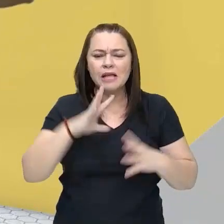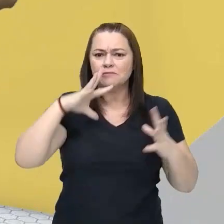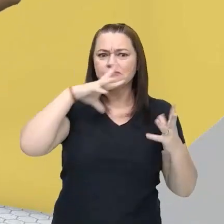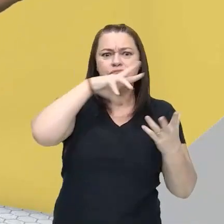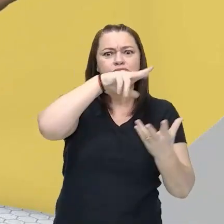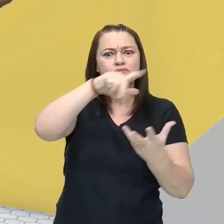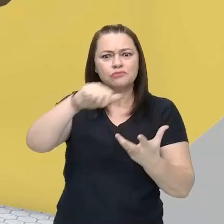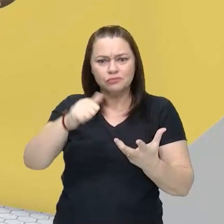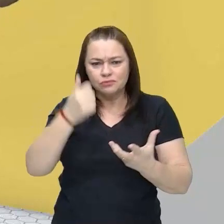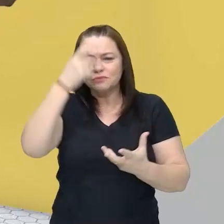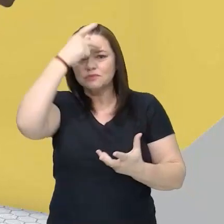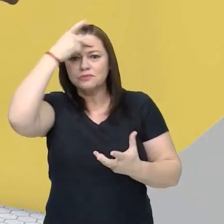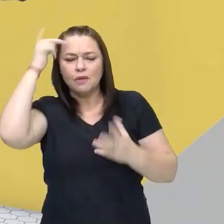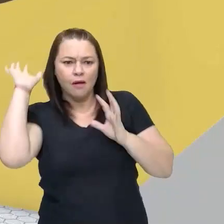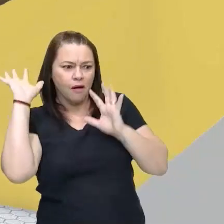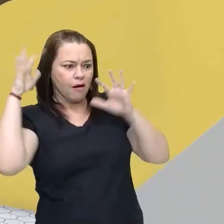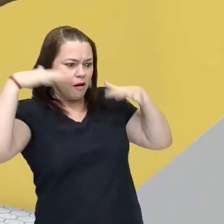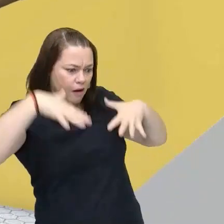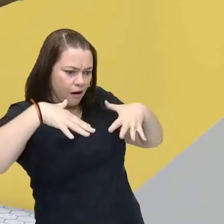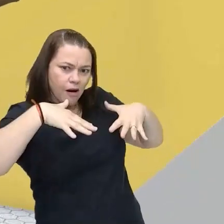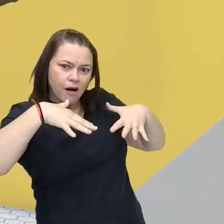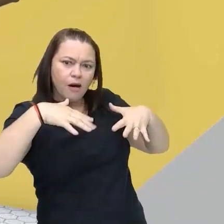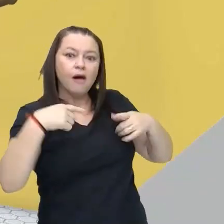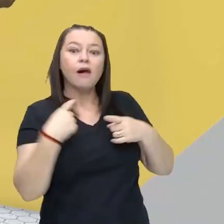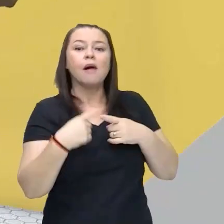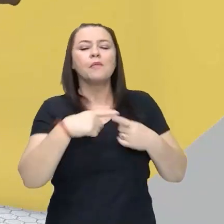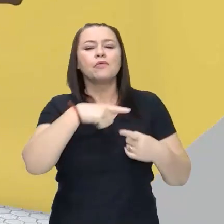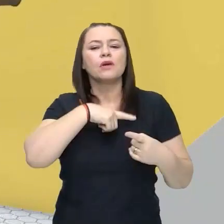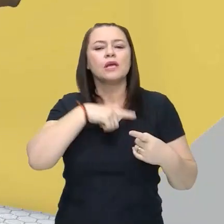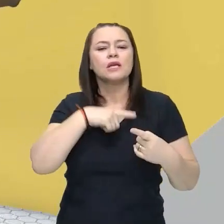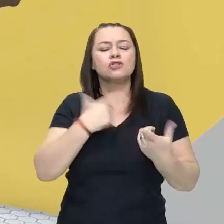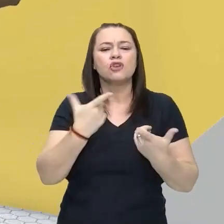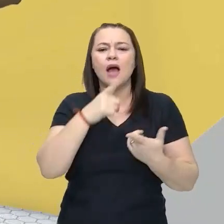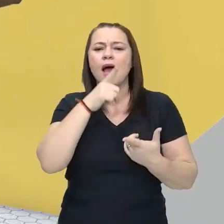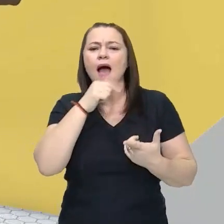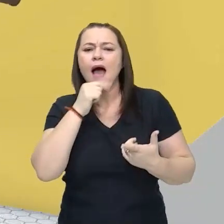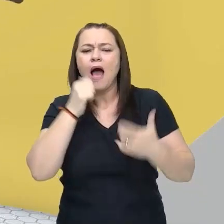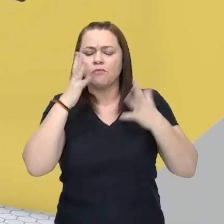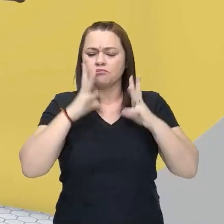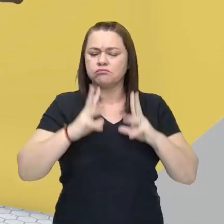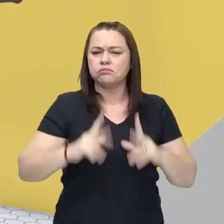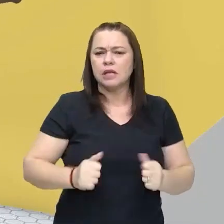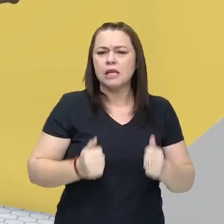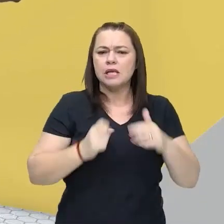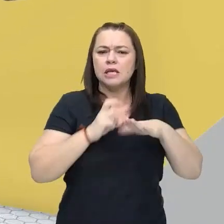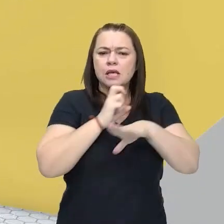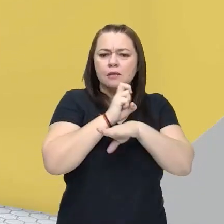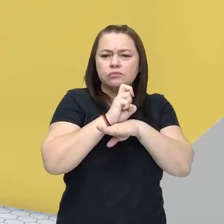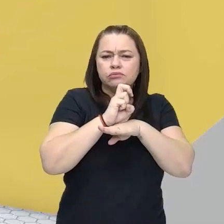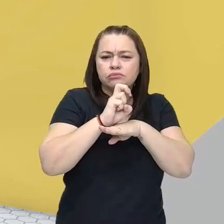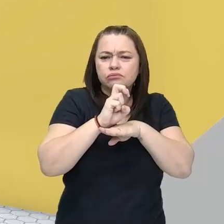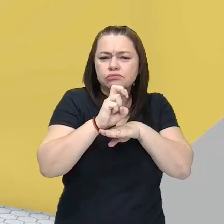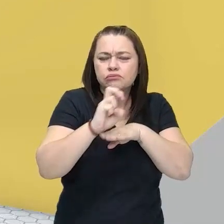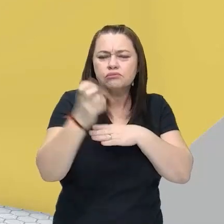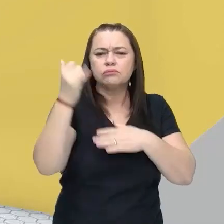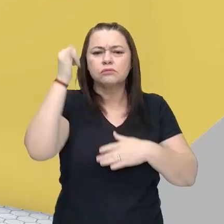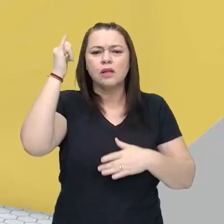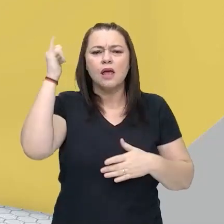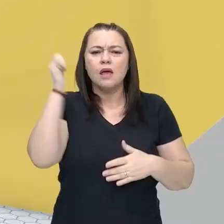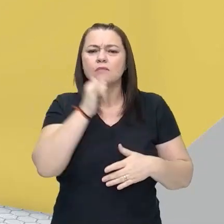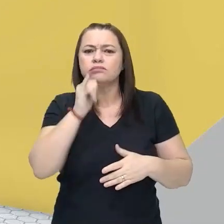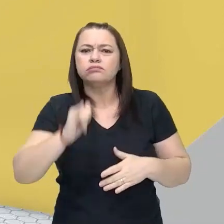mundo. Aqui nós tínhamos o quê? Tratamento de esgoto, bondes, a energia. Rapaz, aquele lugar